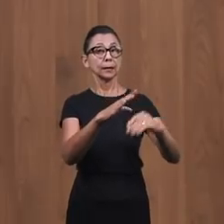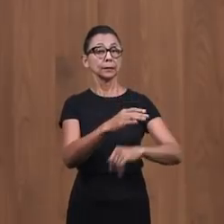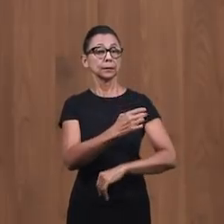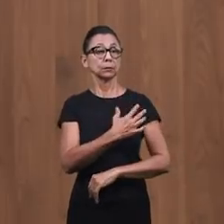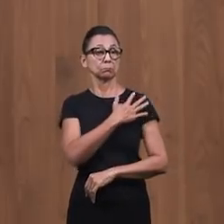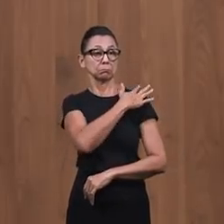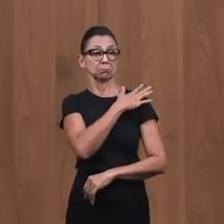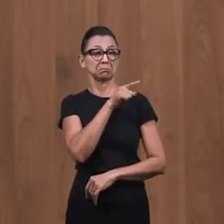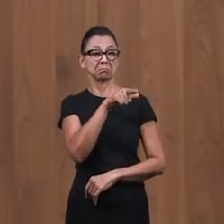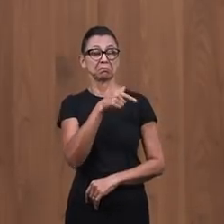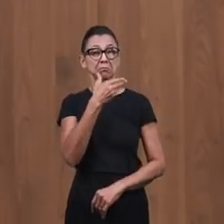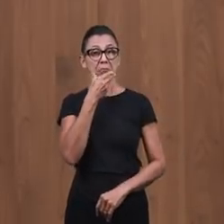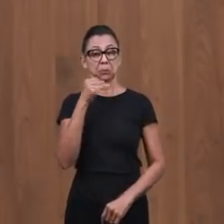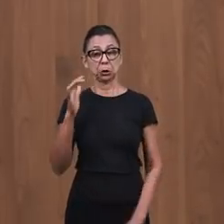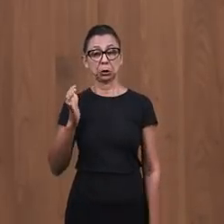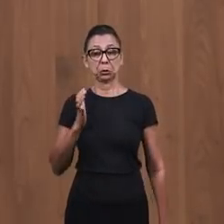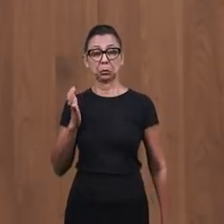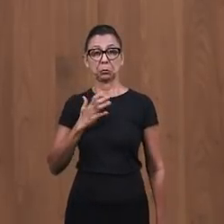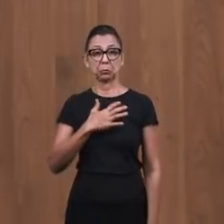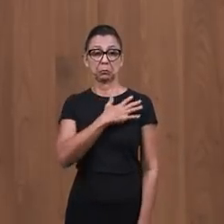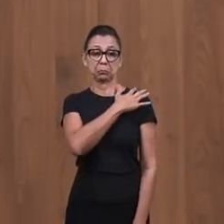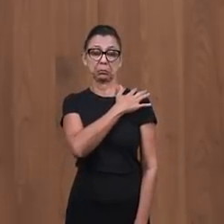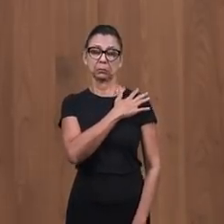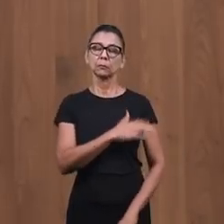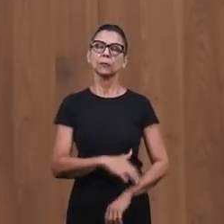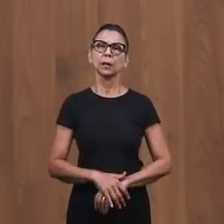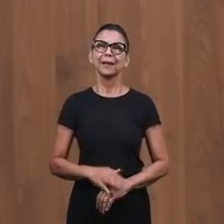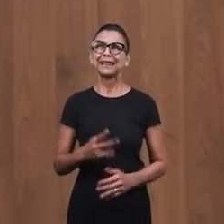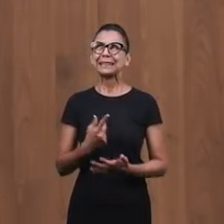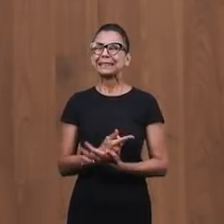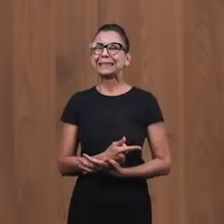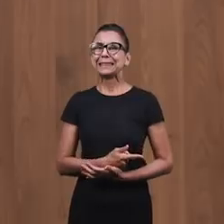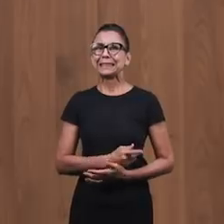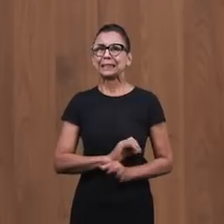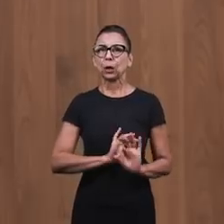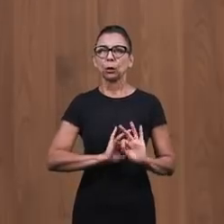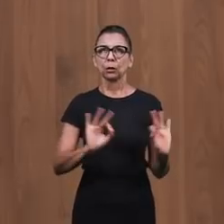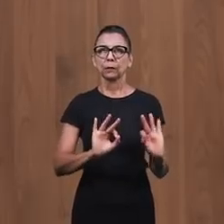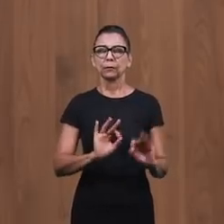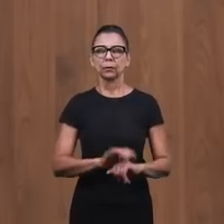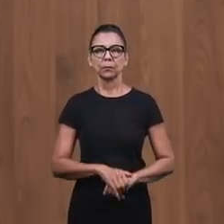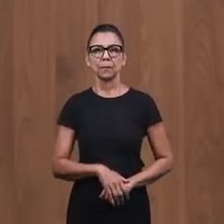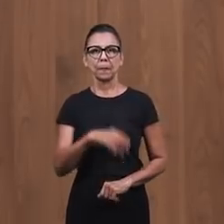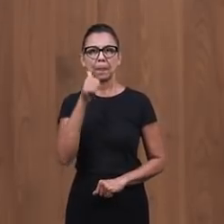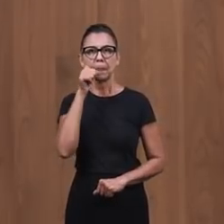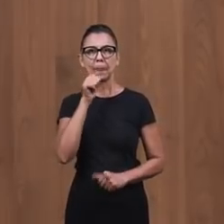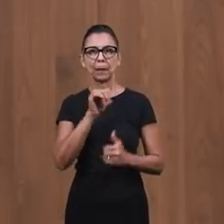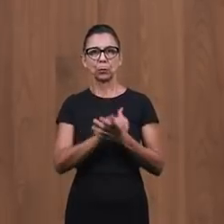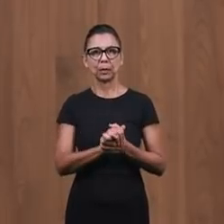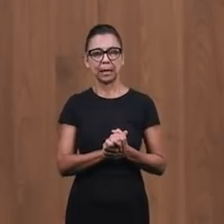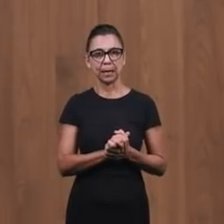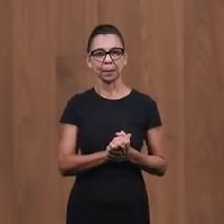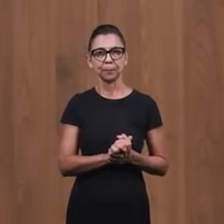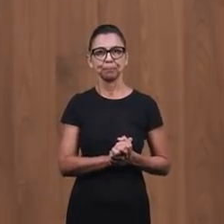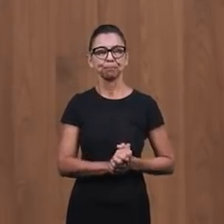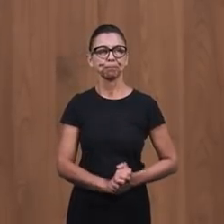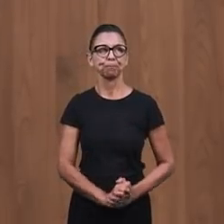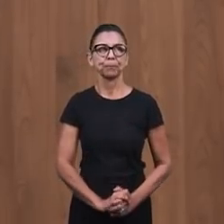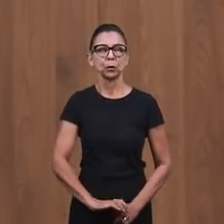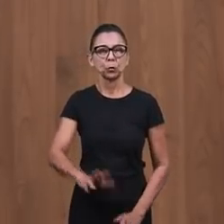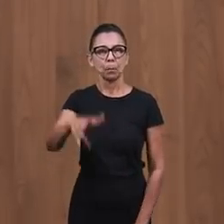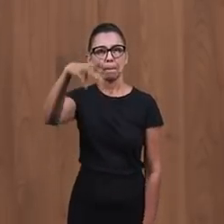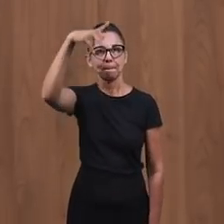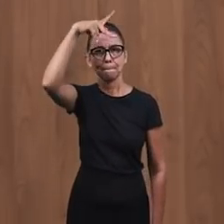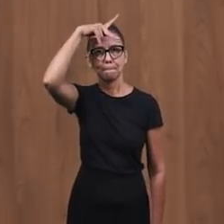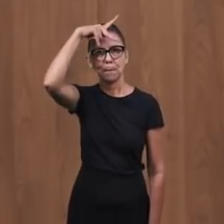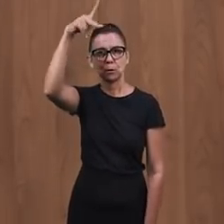Potifar era um homem rico. Mas algo terrível aconteceu. A mulher de Potifar